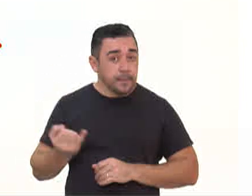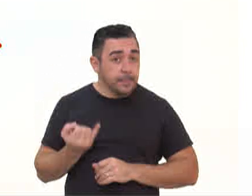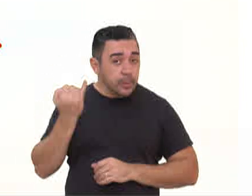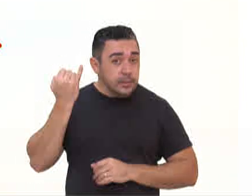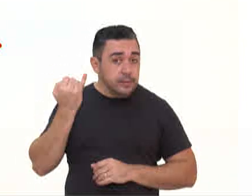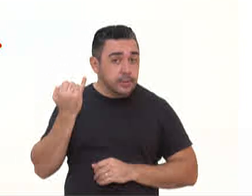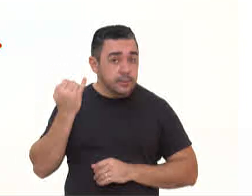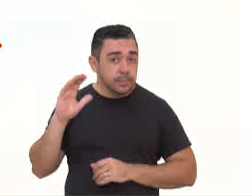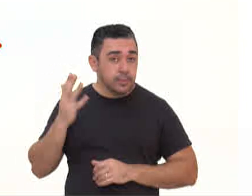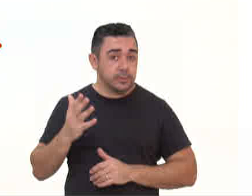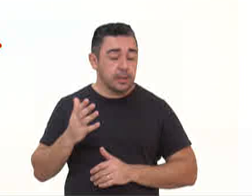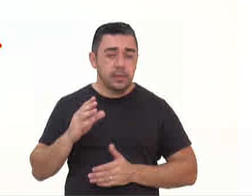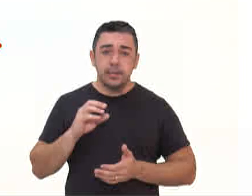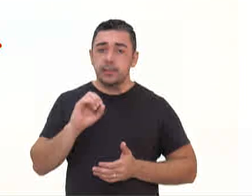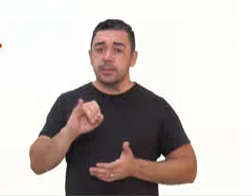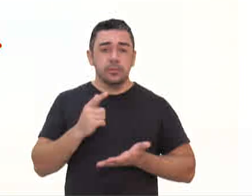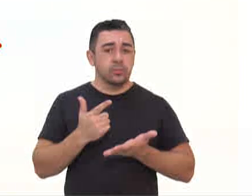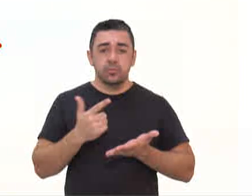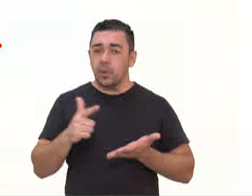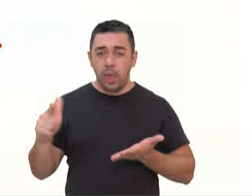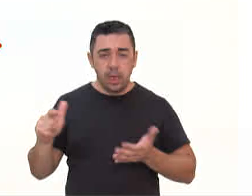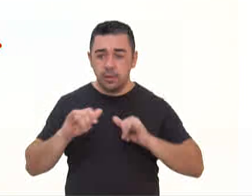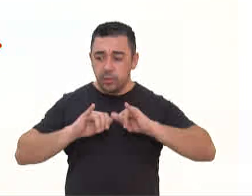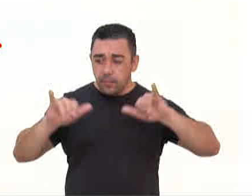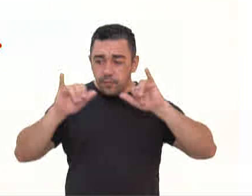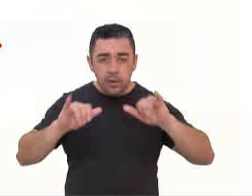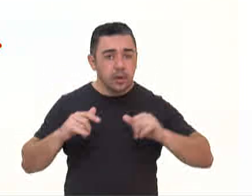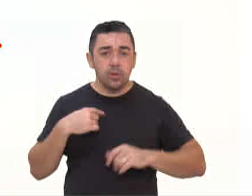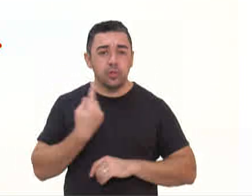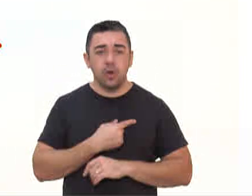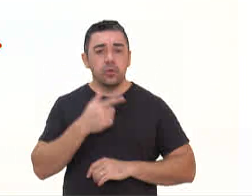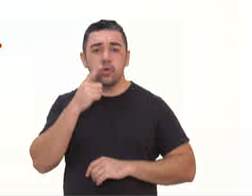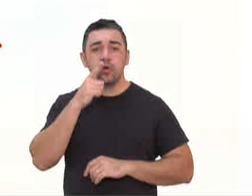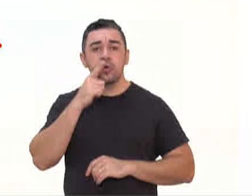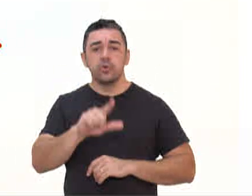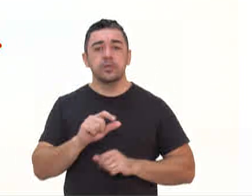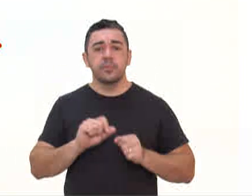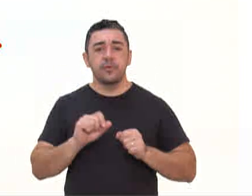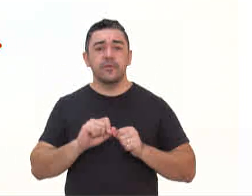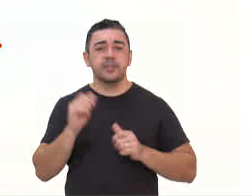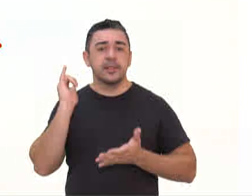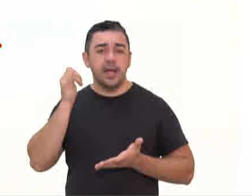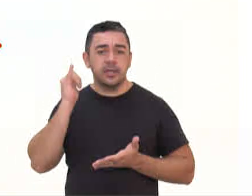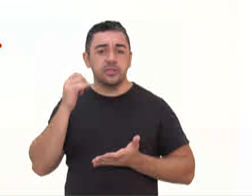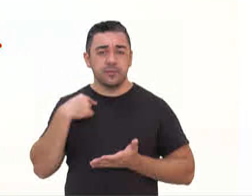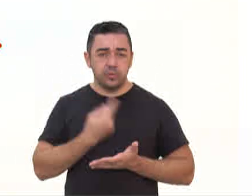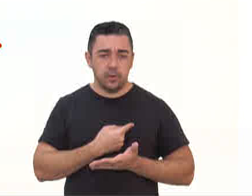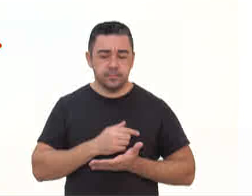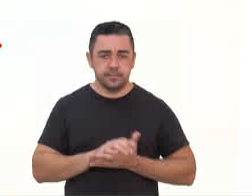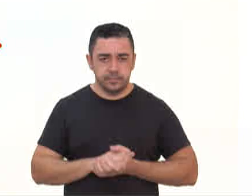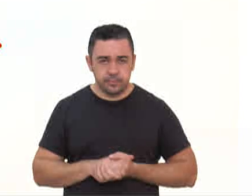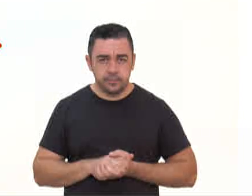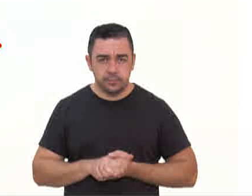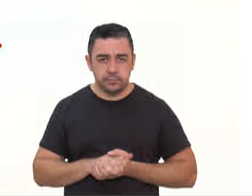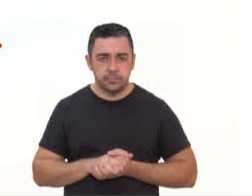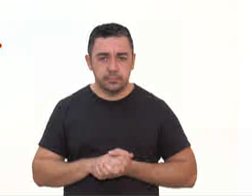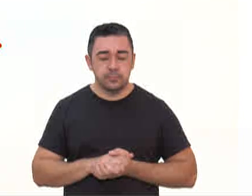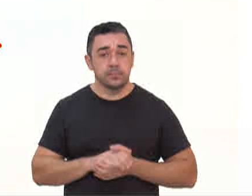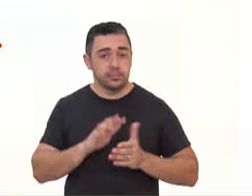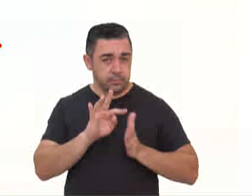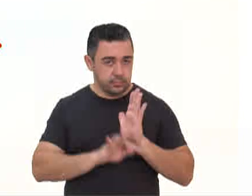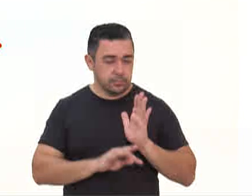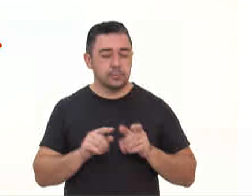fundamental para isso. Sem a imprensa, não conseguimos construir a narração do nosso dia a dia. Em grande parte,